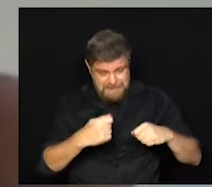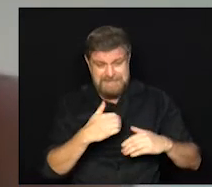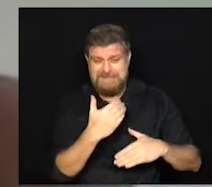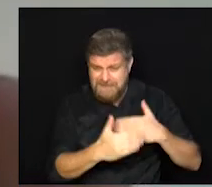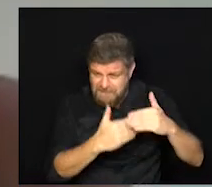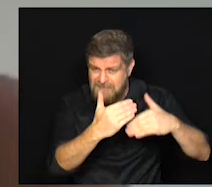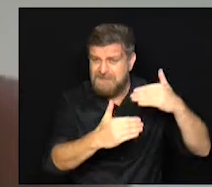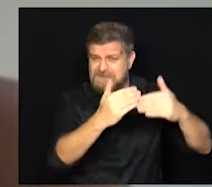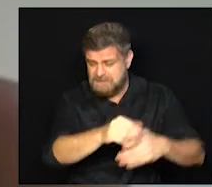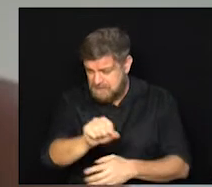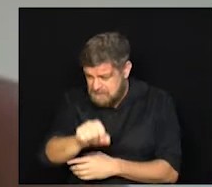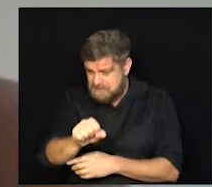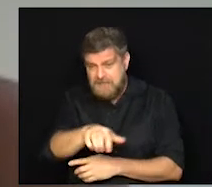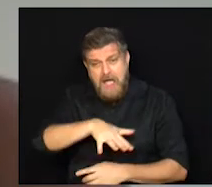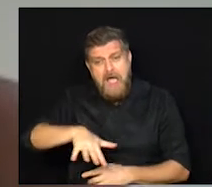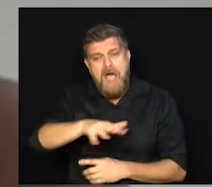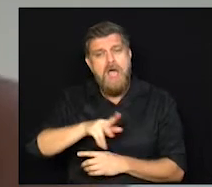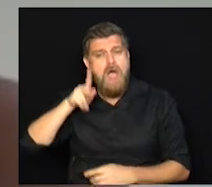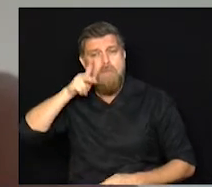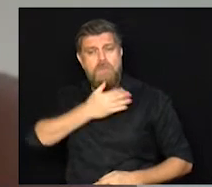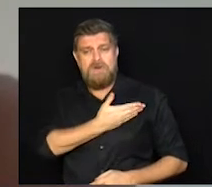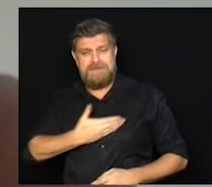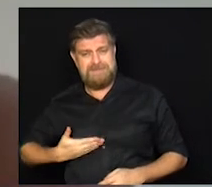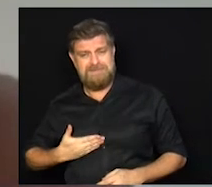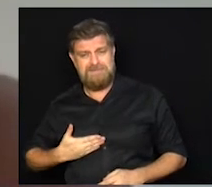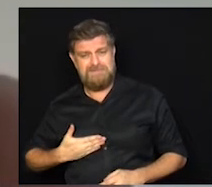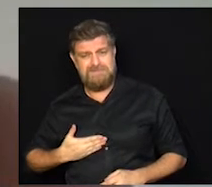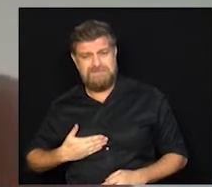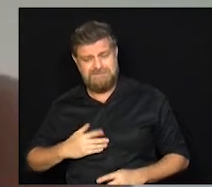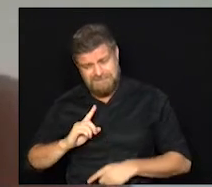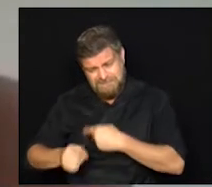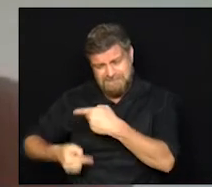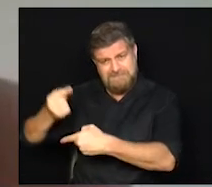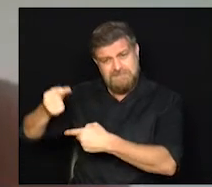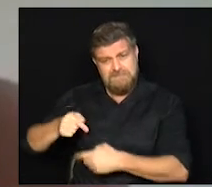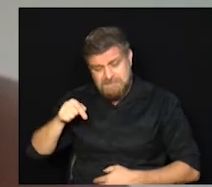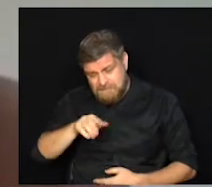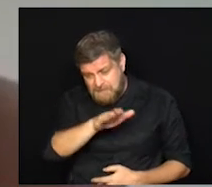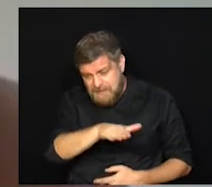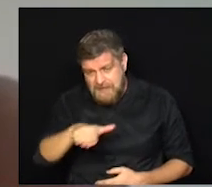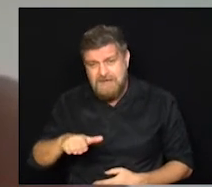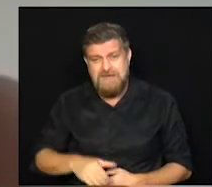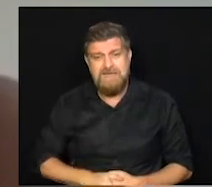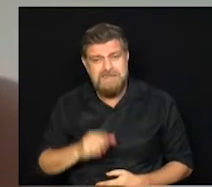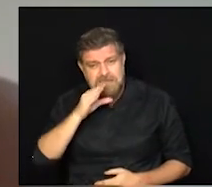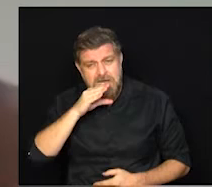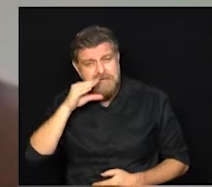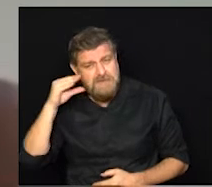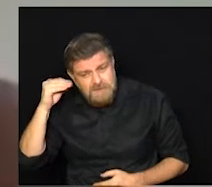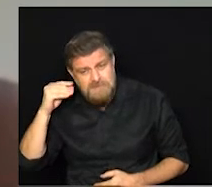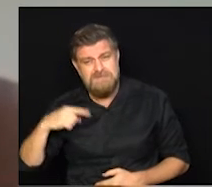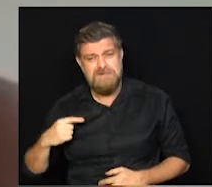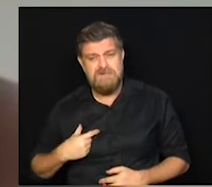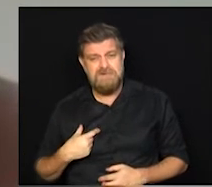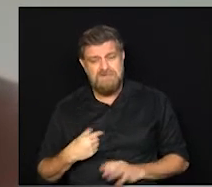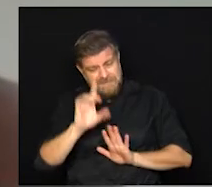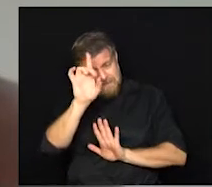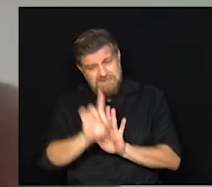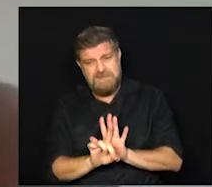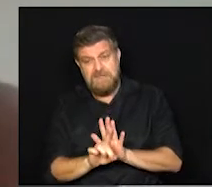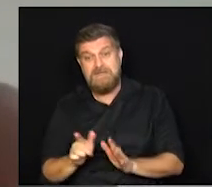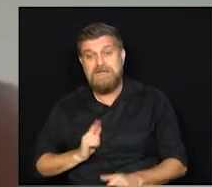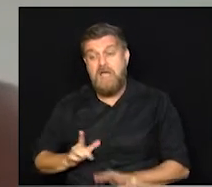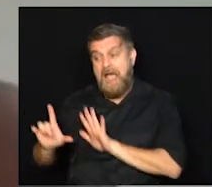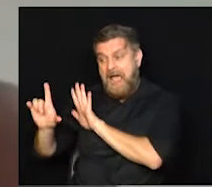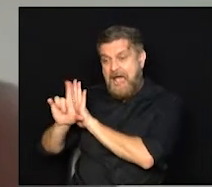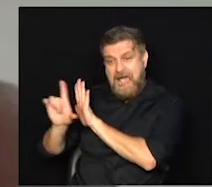né, nas políticas públicas para crianças, adolescentes e adultos com deficiência. Nós temos a lei, né, de